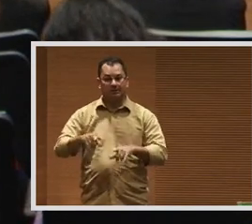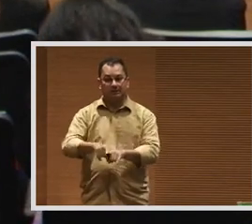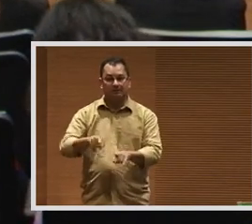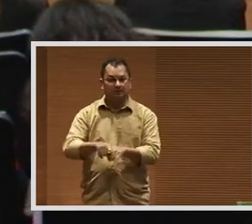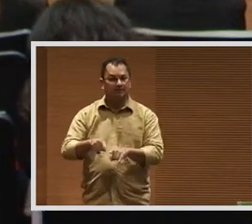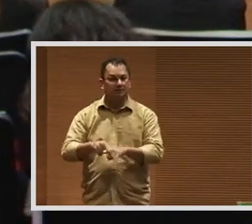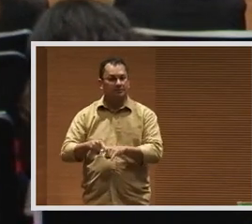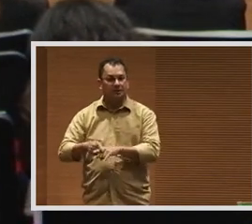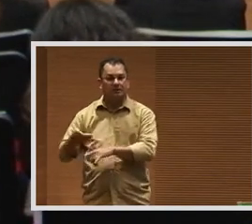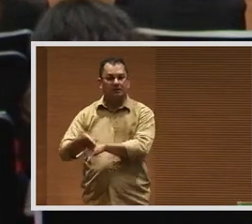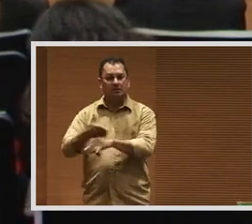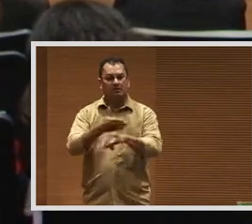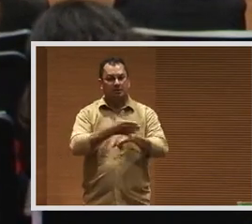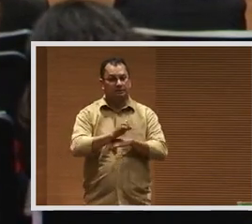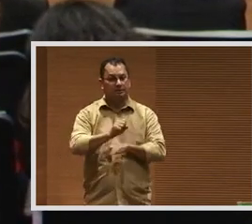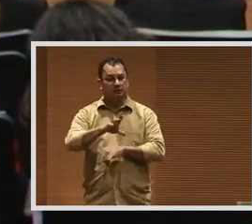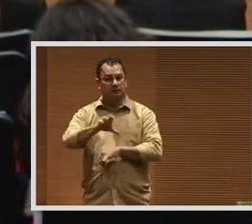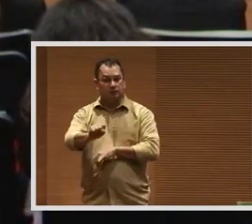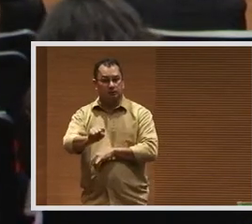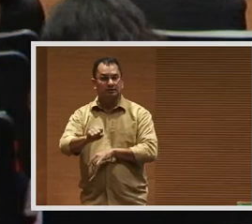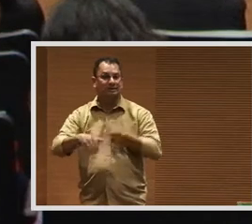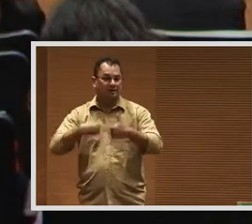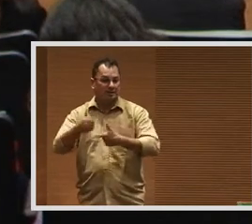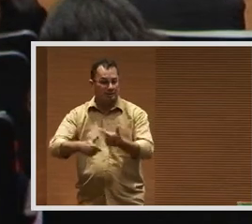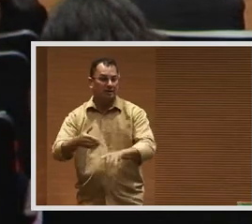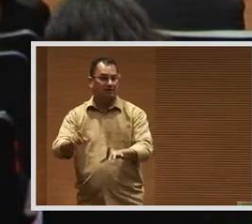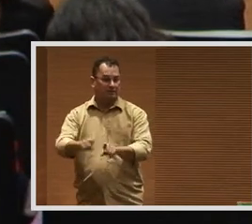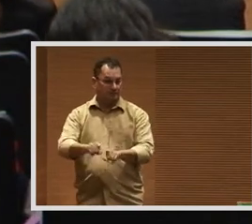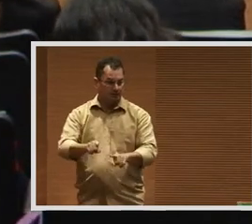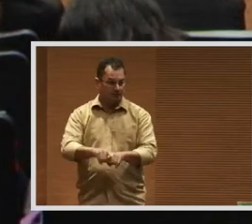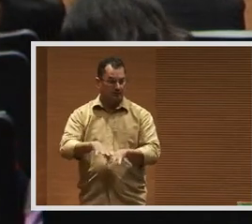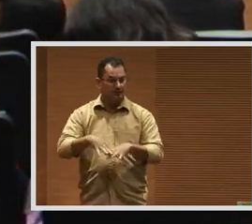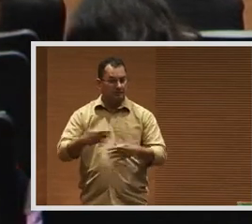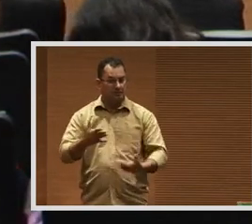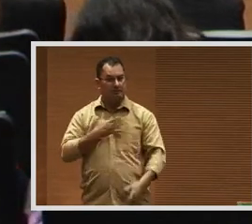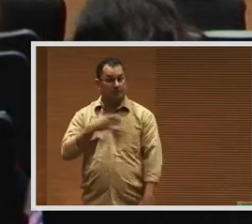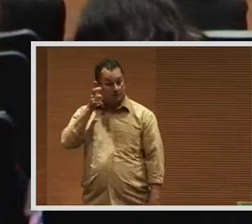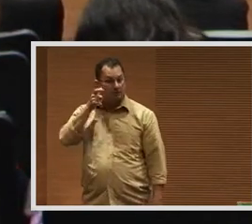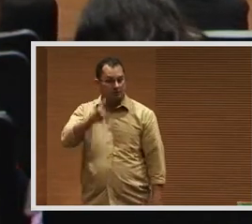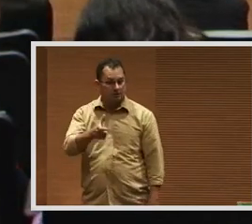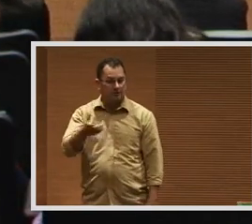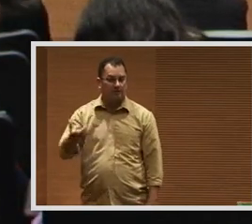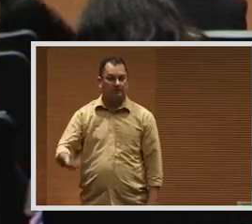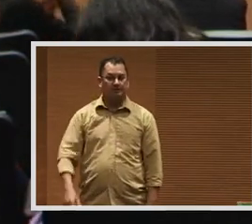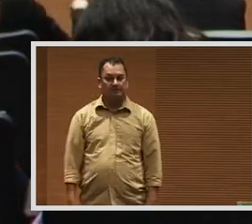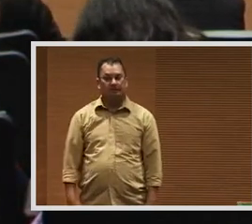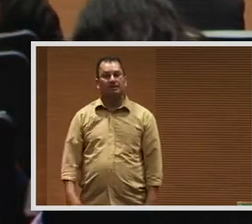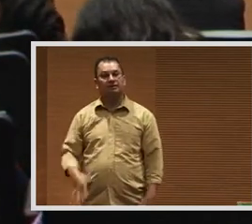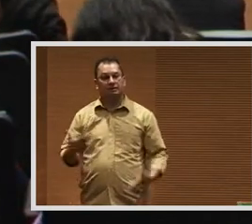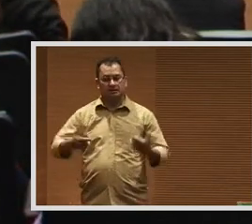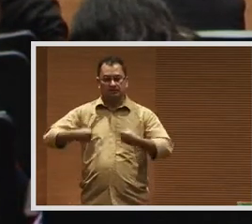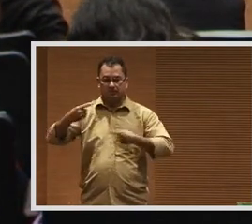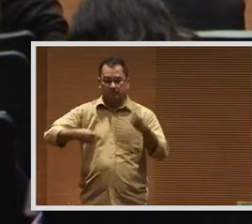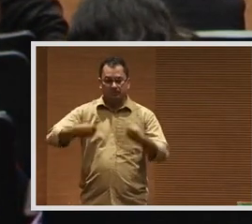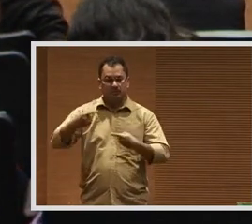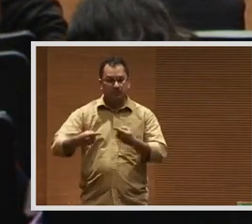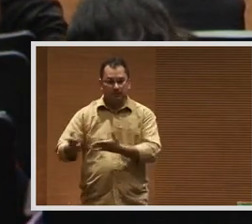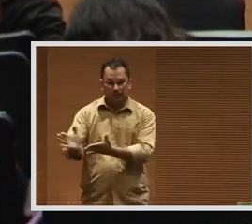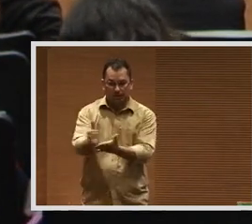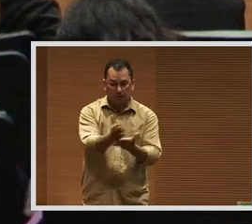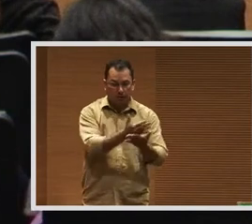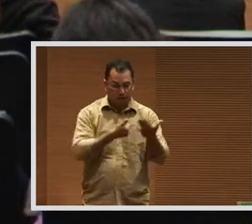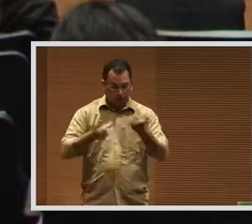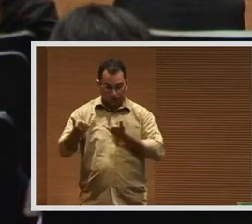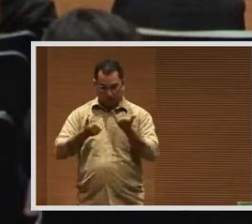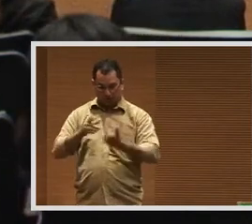Então, isso me chamou mais a atenção ainda. E aí eles estavam discutindo, colocando os dados e mostrando